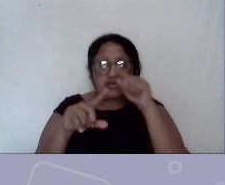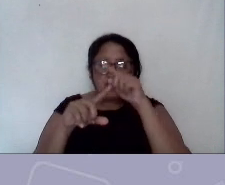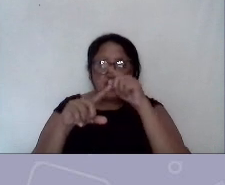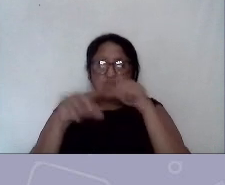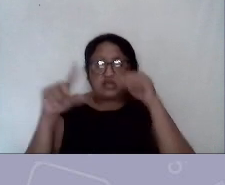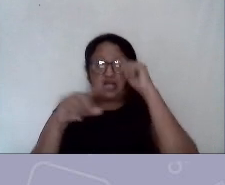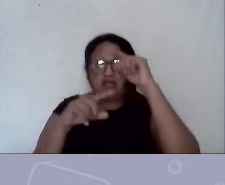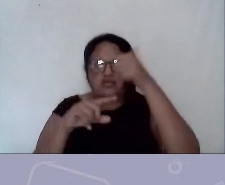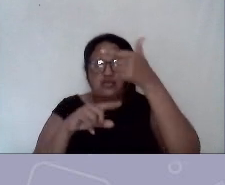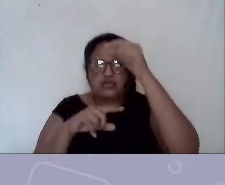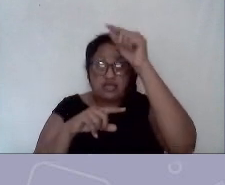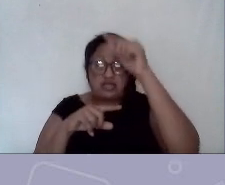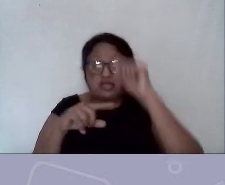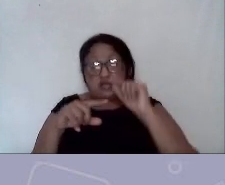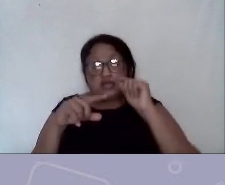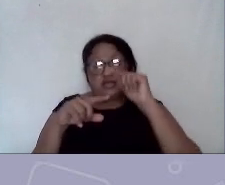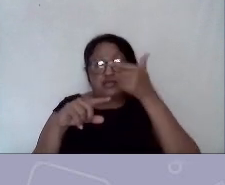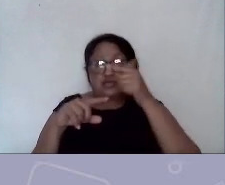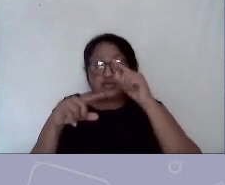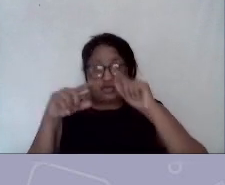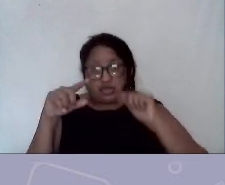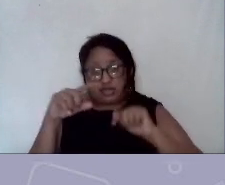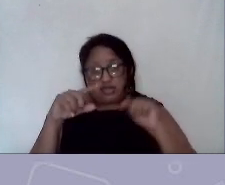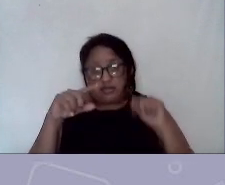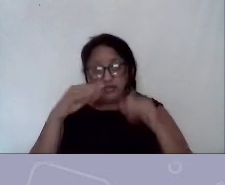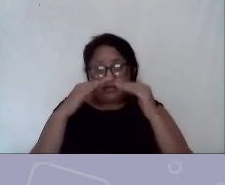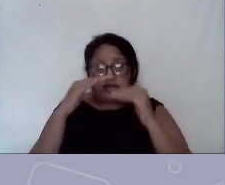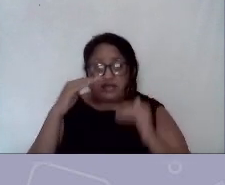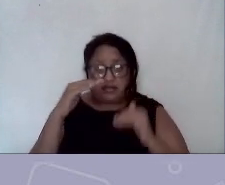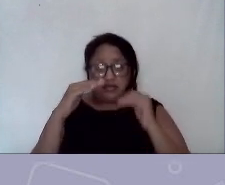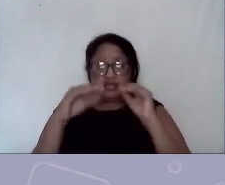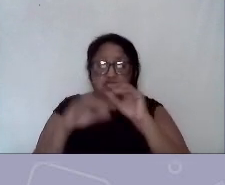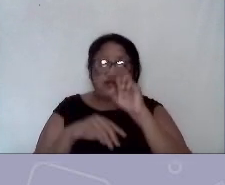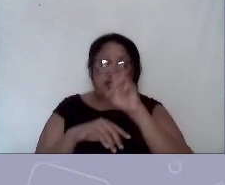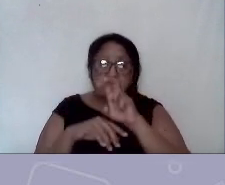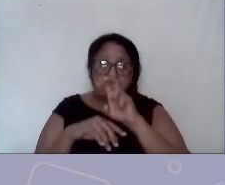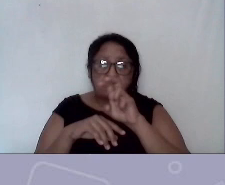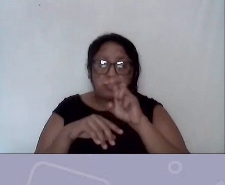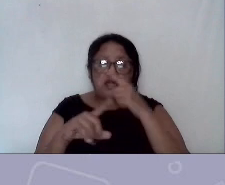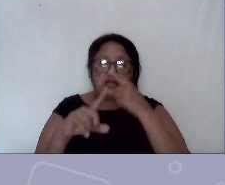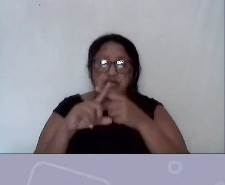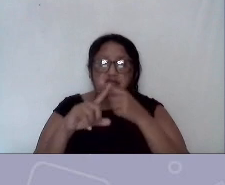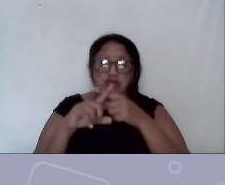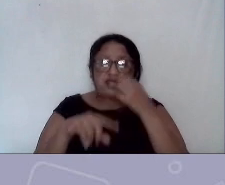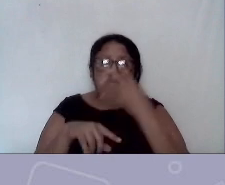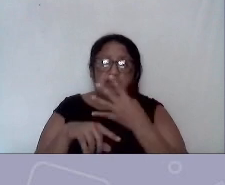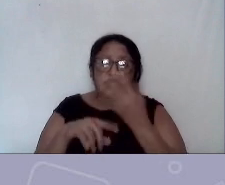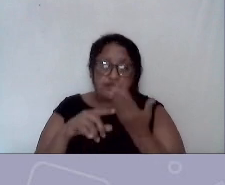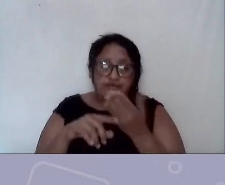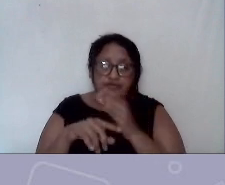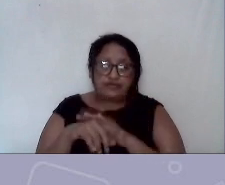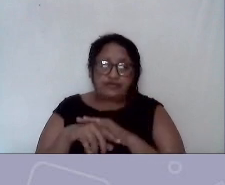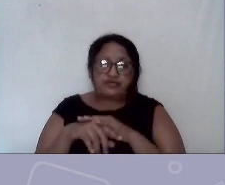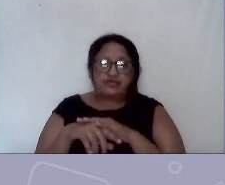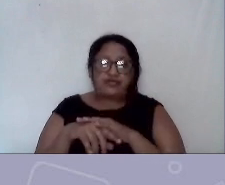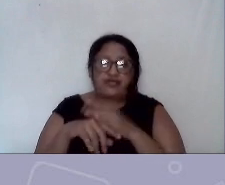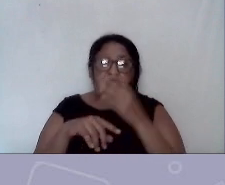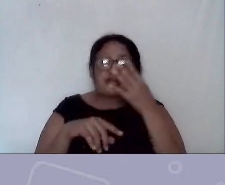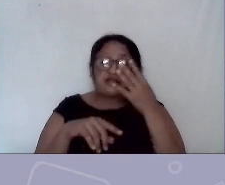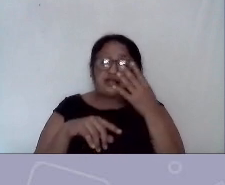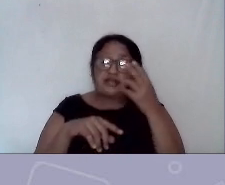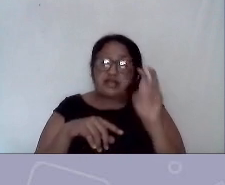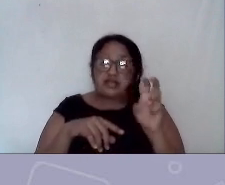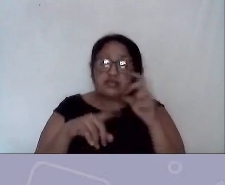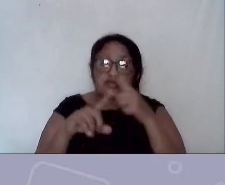que tá no denominador ok? então isso fica 5 que multiplica 4 5 que multiplica 4